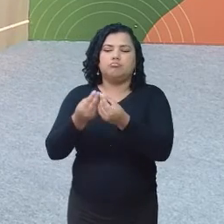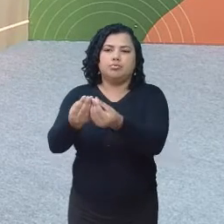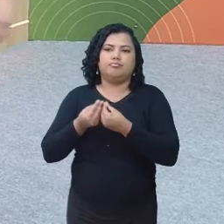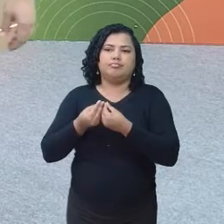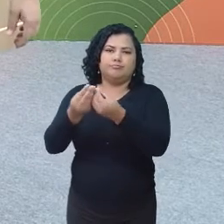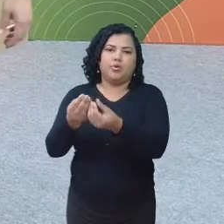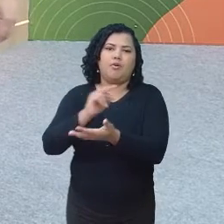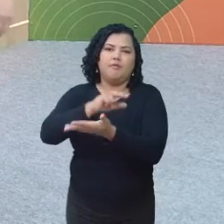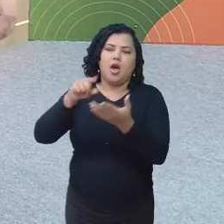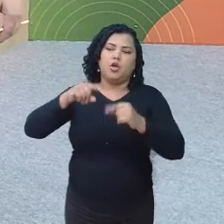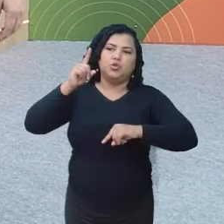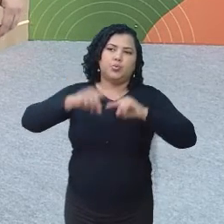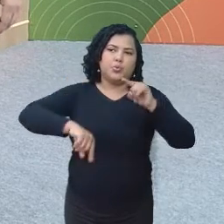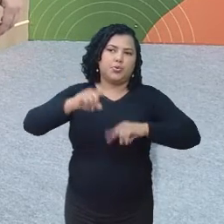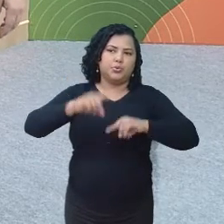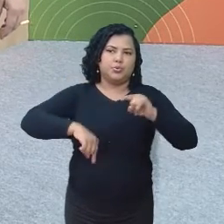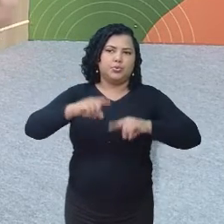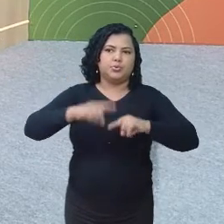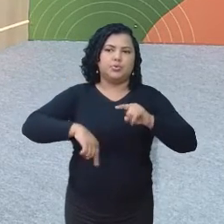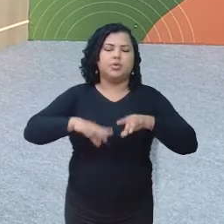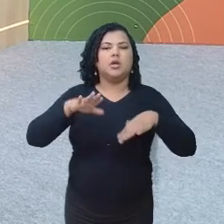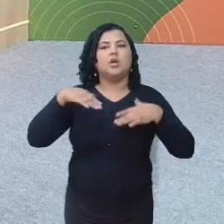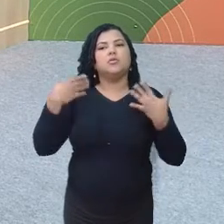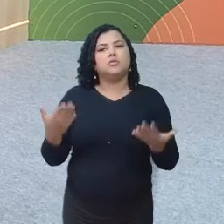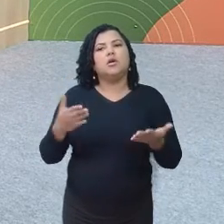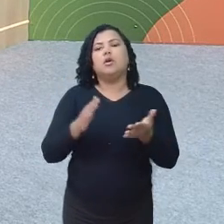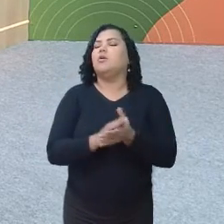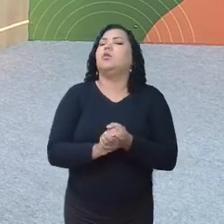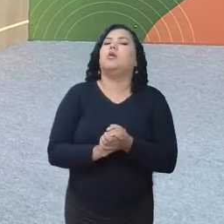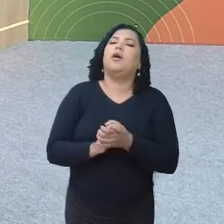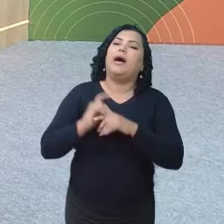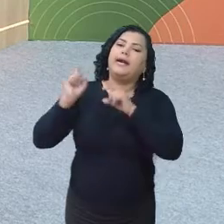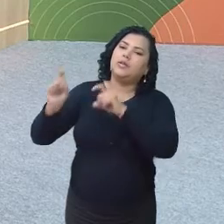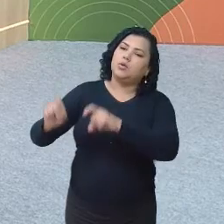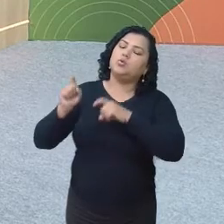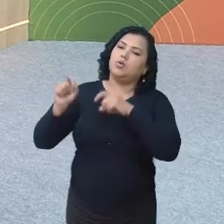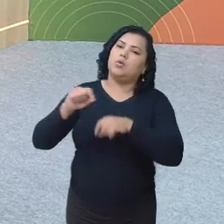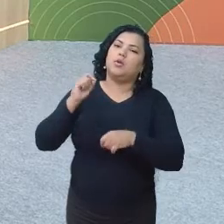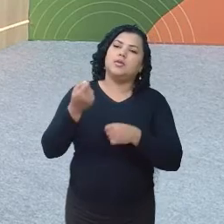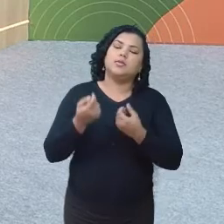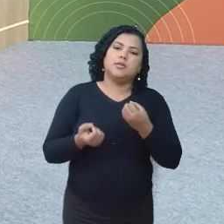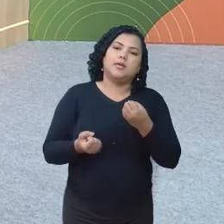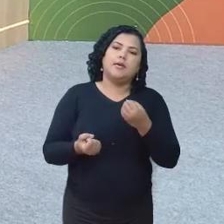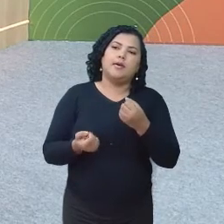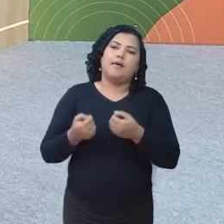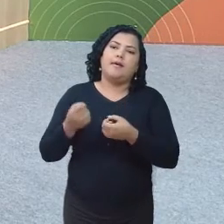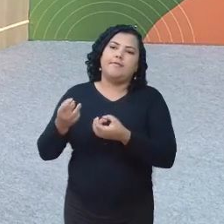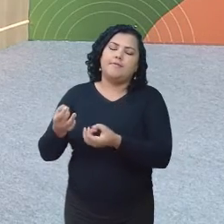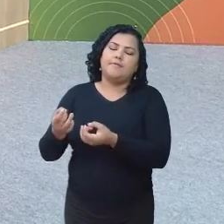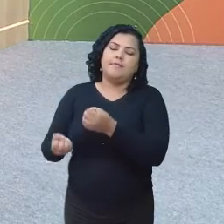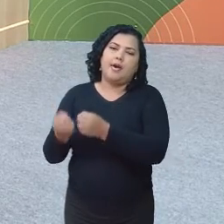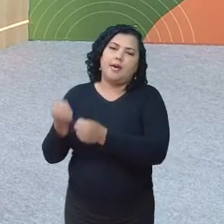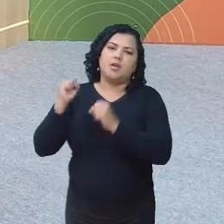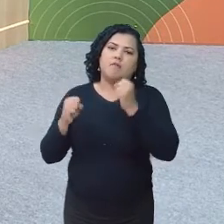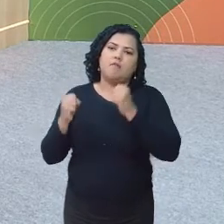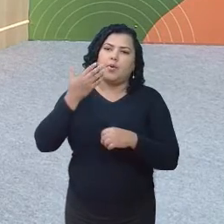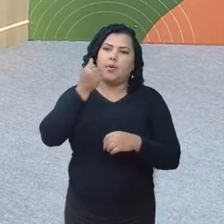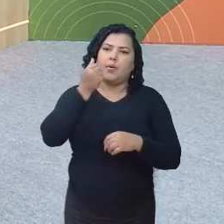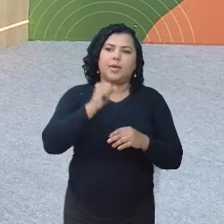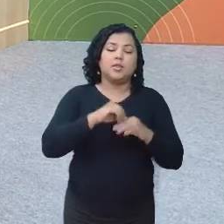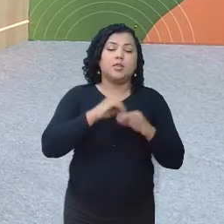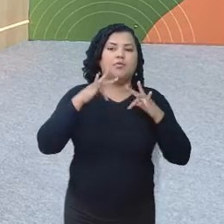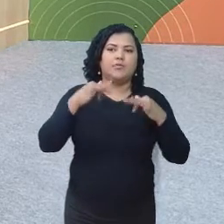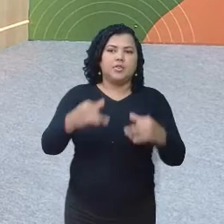cacau. Nesse sentido aqui, a agricultura era de subsistência, se produzia para consumo. Por fim, como sugestão